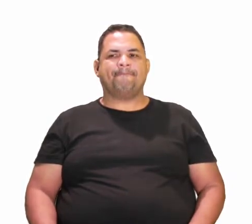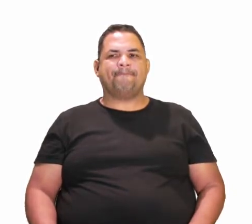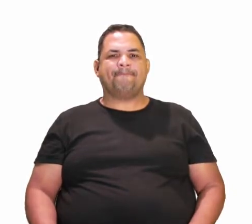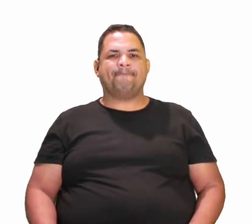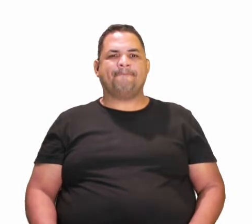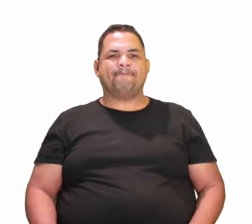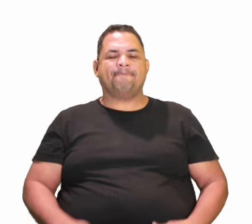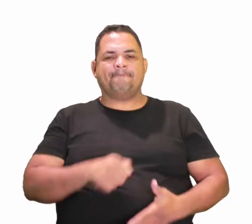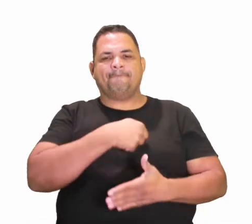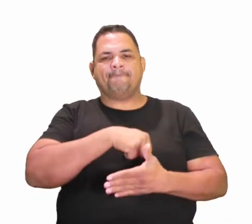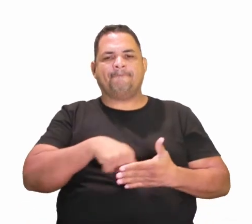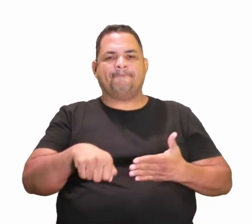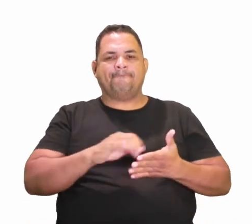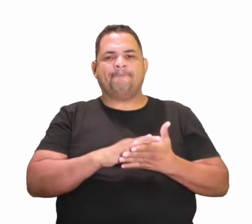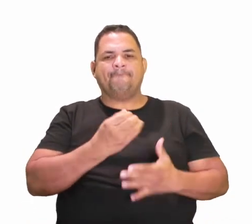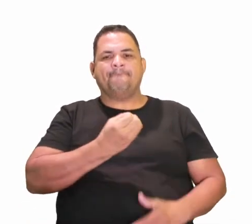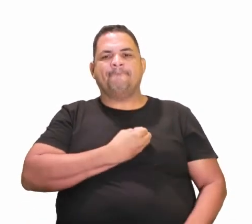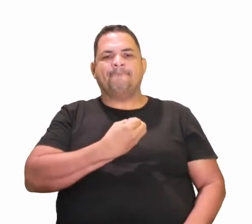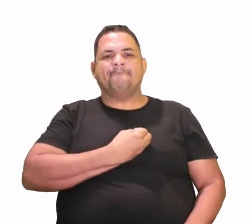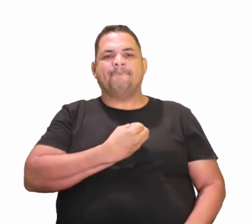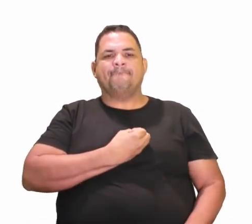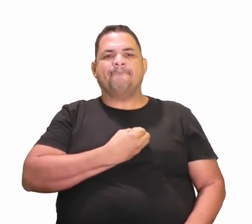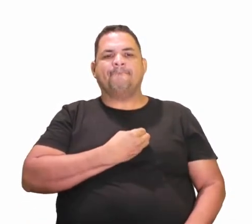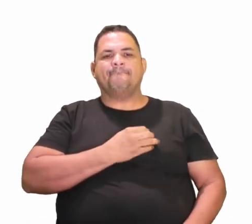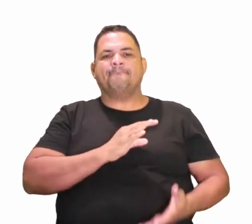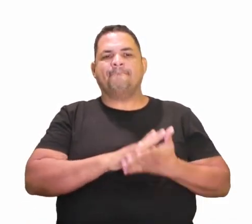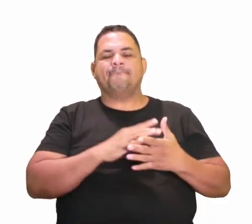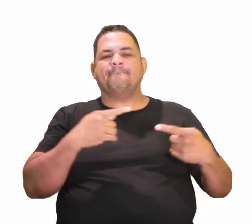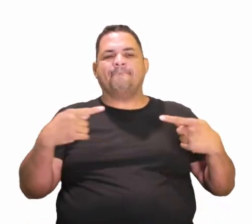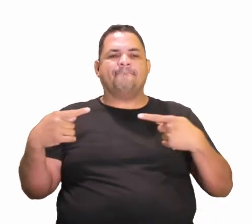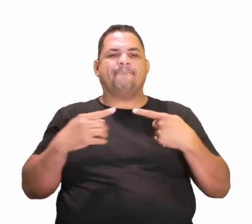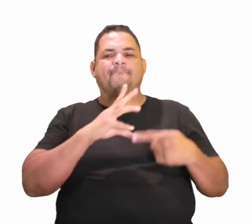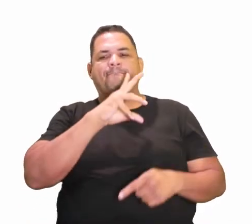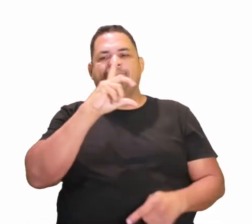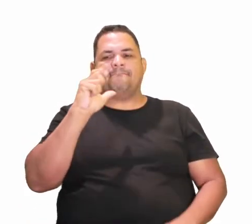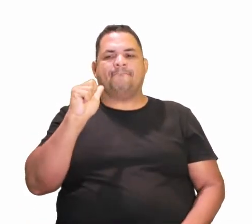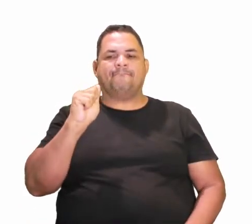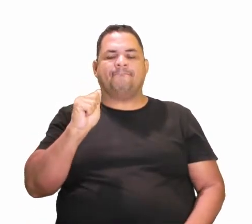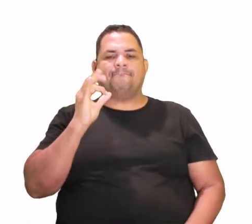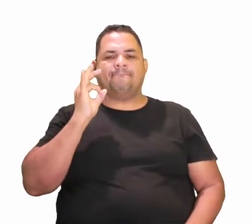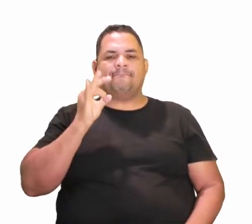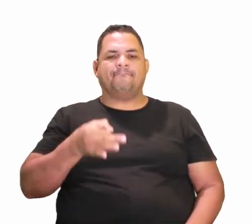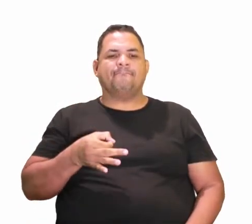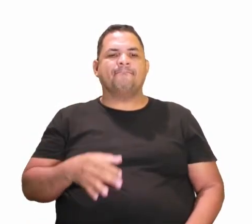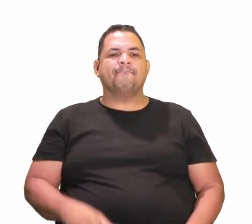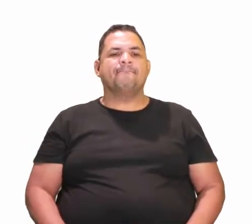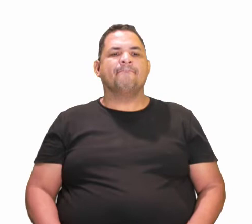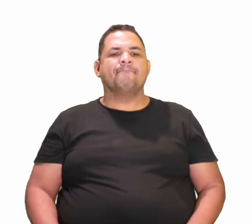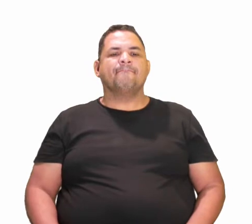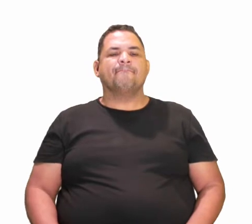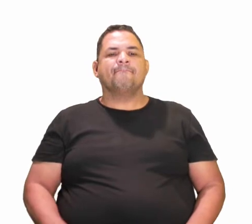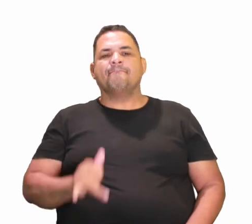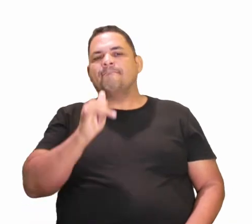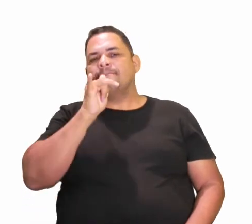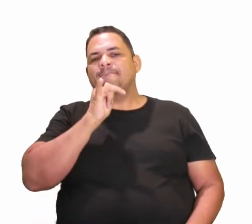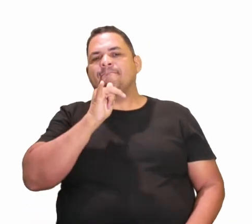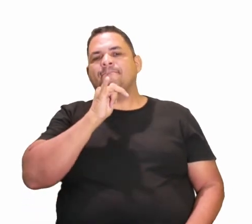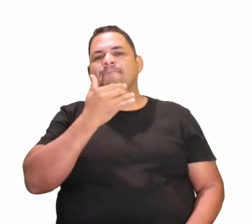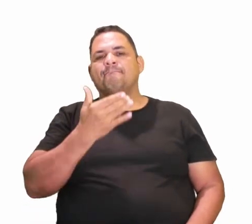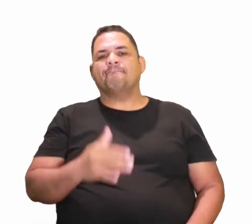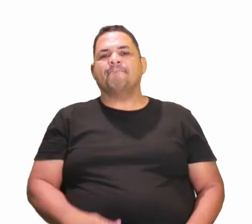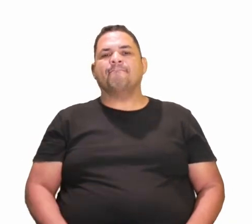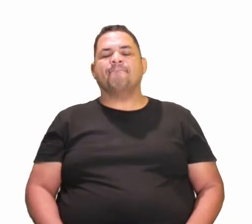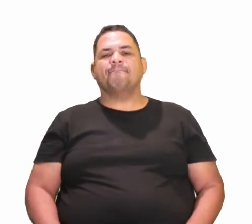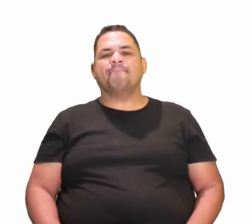escreva o número ordinal correspondente as datas certo aí exemplo o